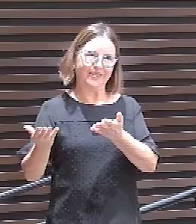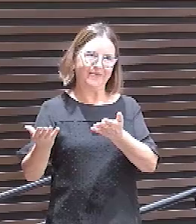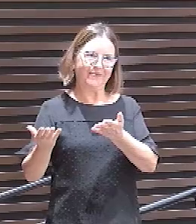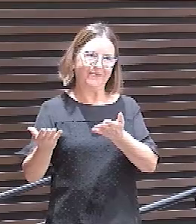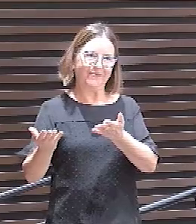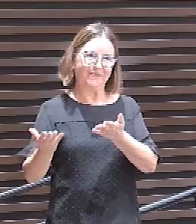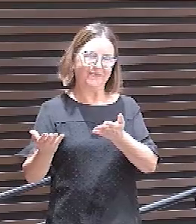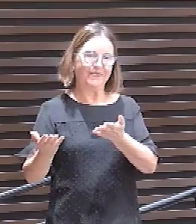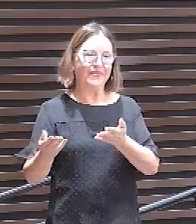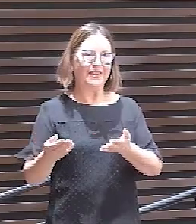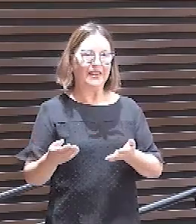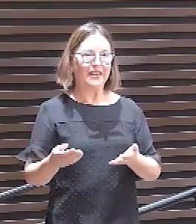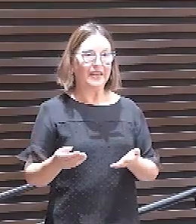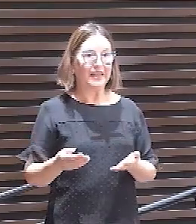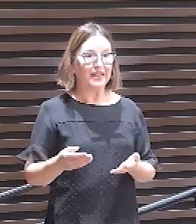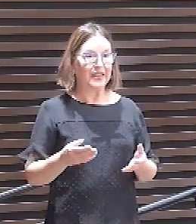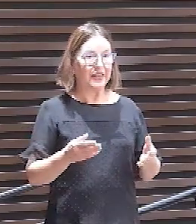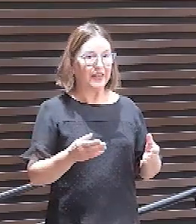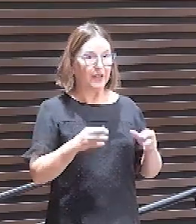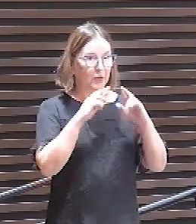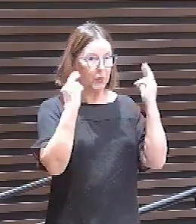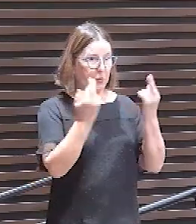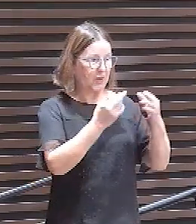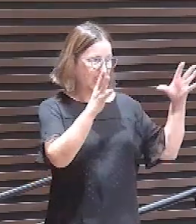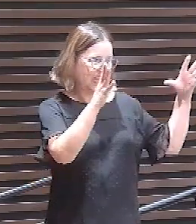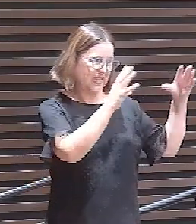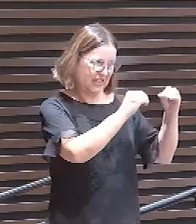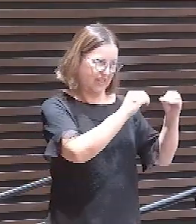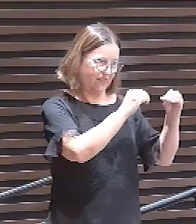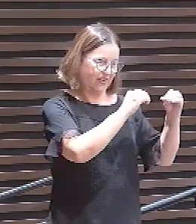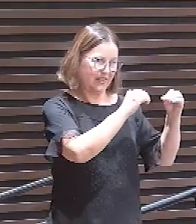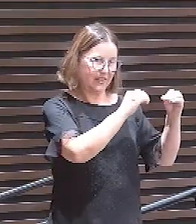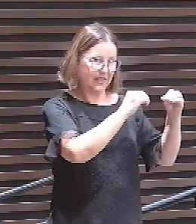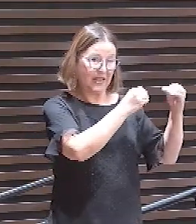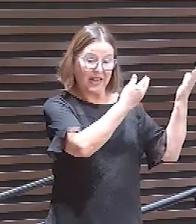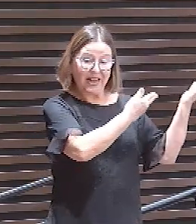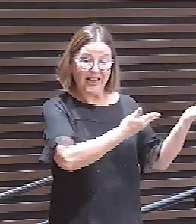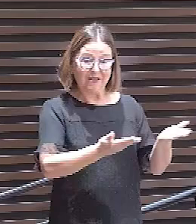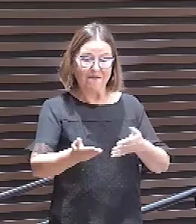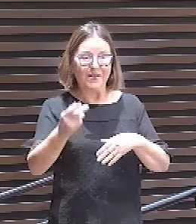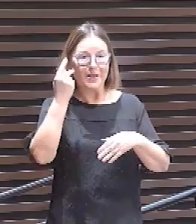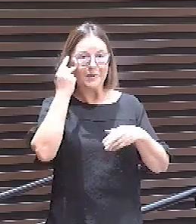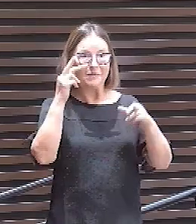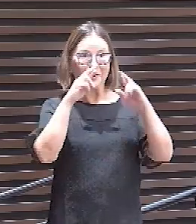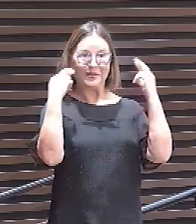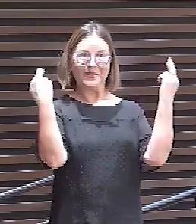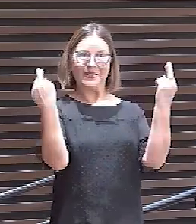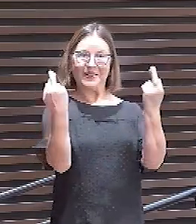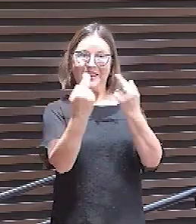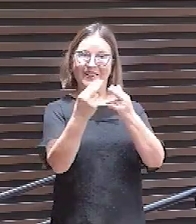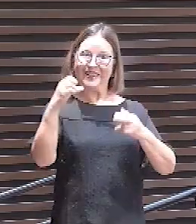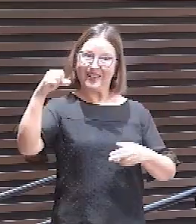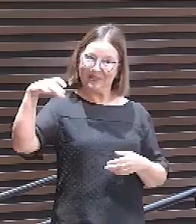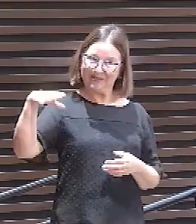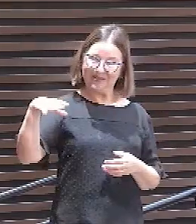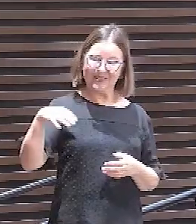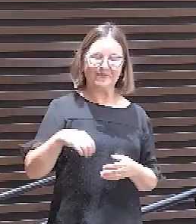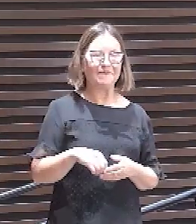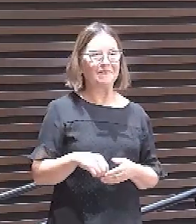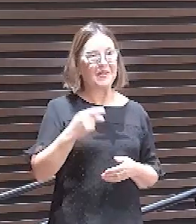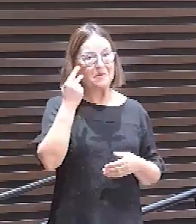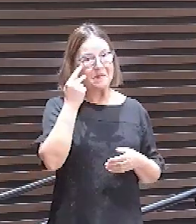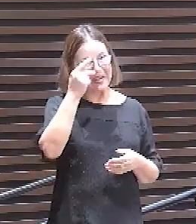sobrenatural das trevas para a luz. Para que alguém ande com Deus, ele precisa